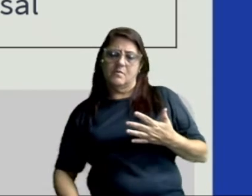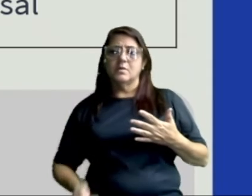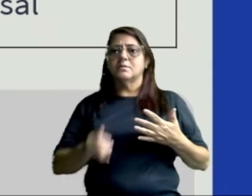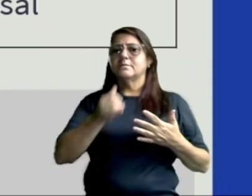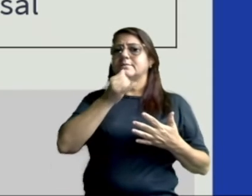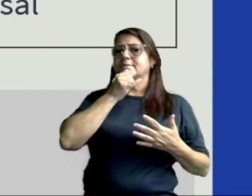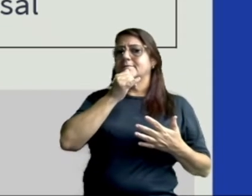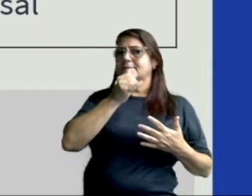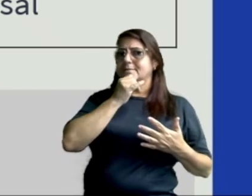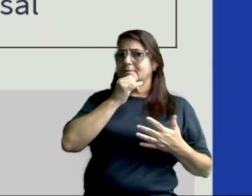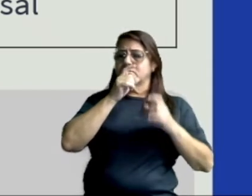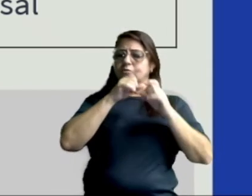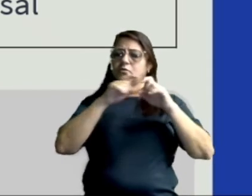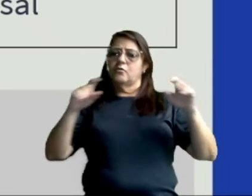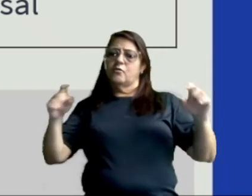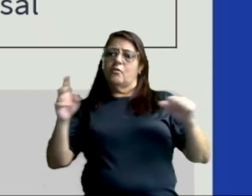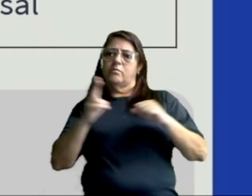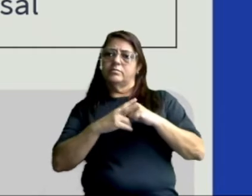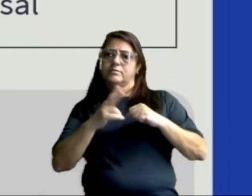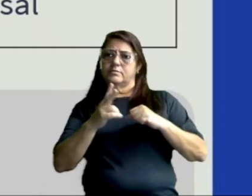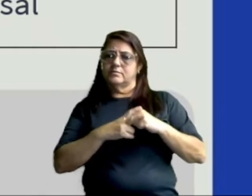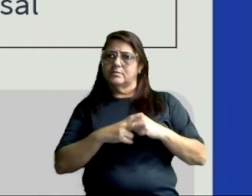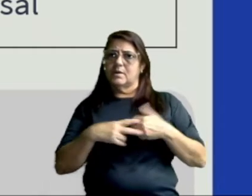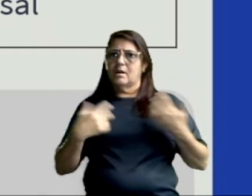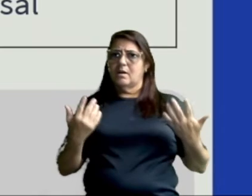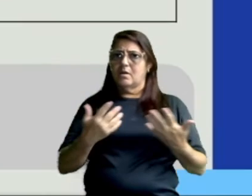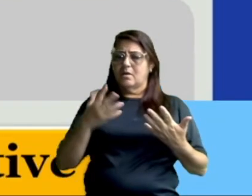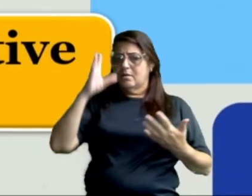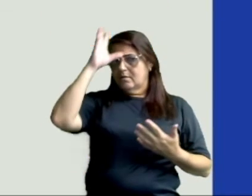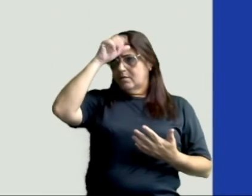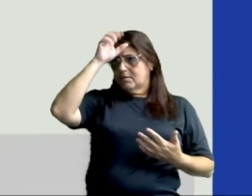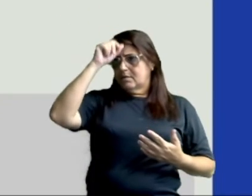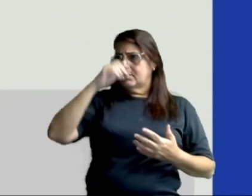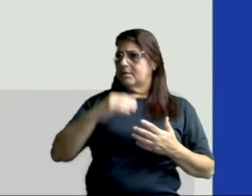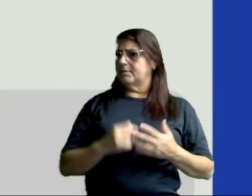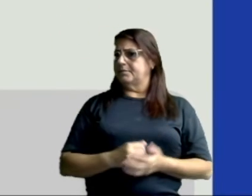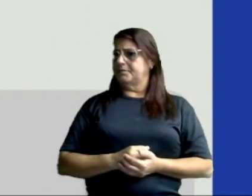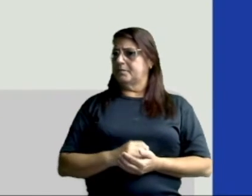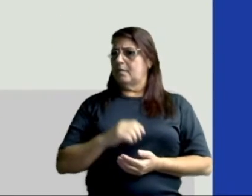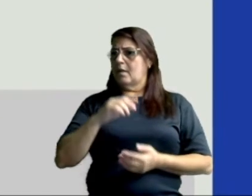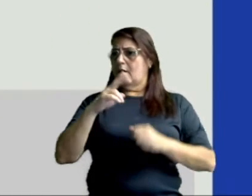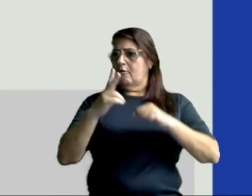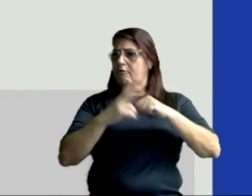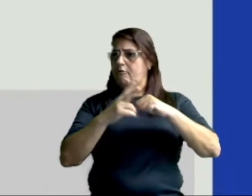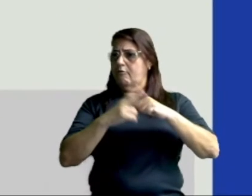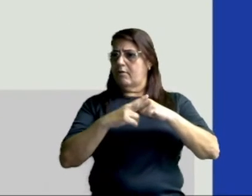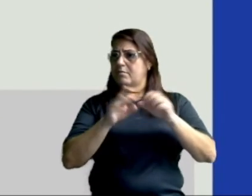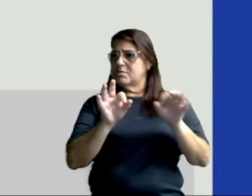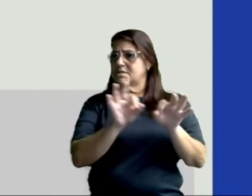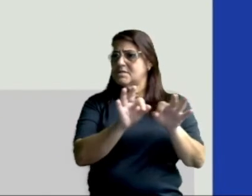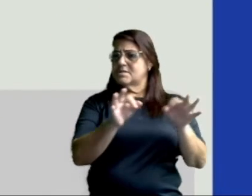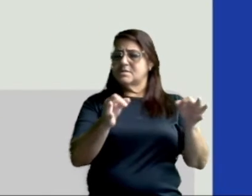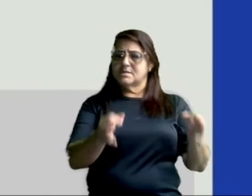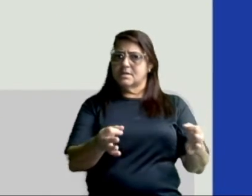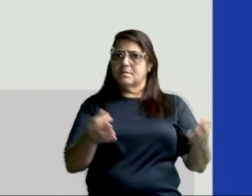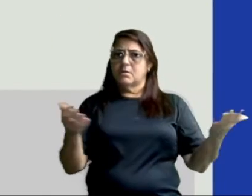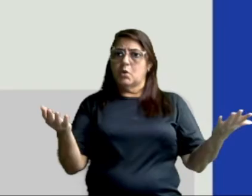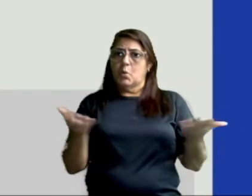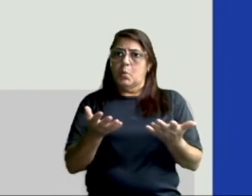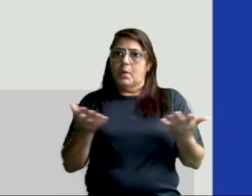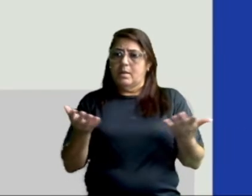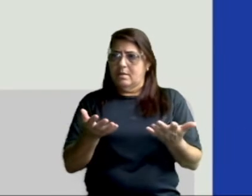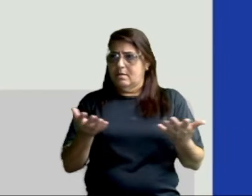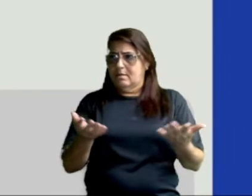pronomes e as formas do verbo. Agora vamos saber mais um pouquinho, vamos descobrindo. Quero saber agora o to be no